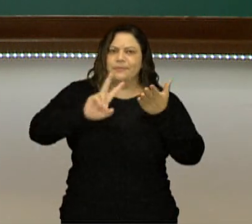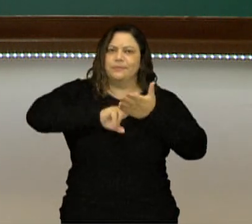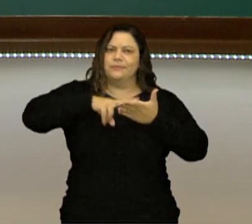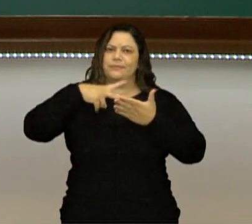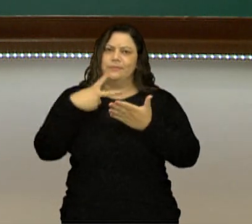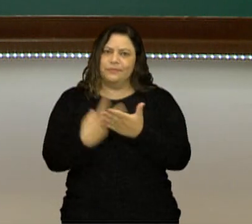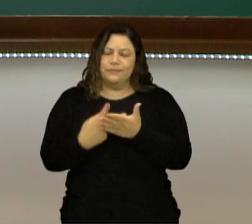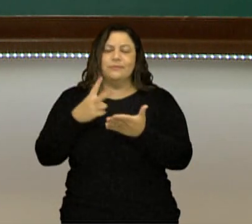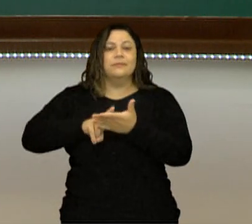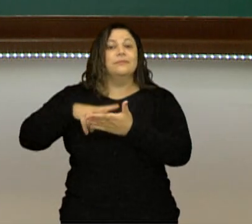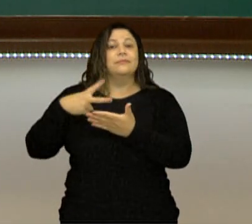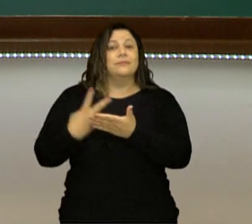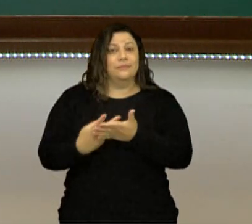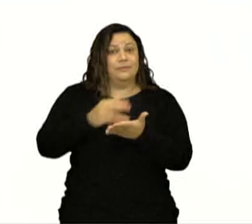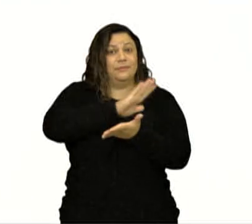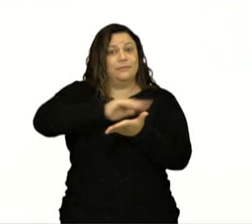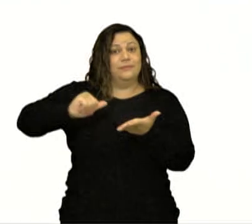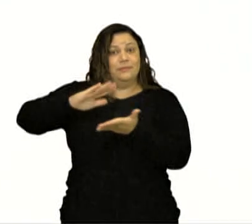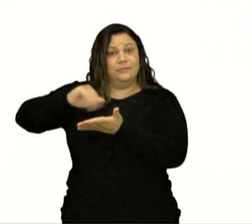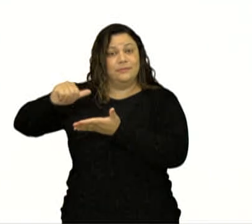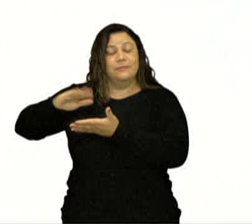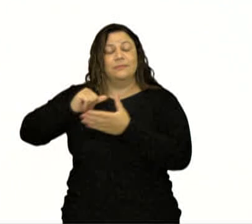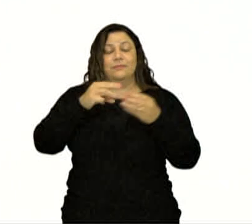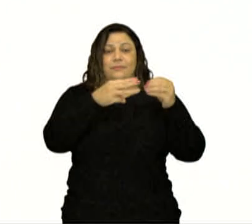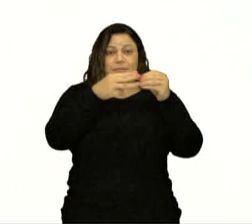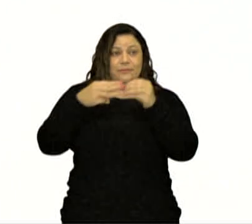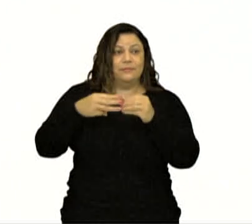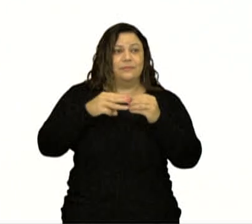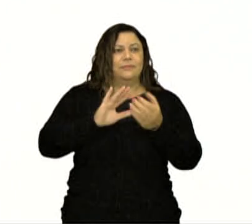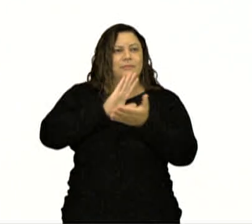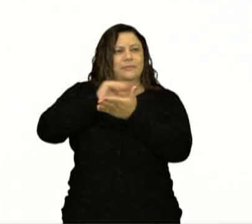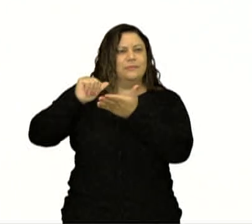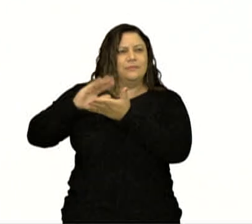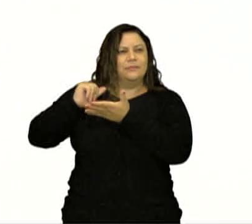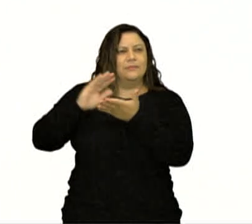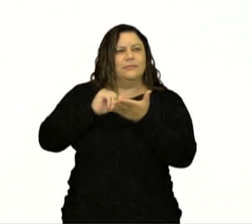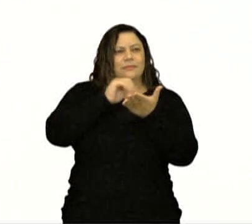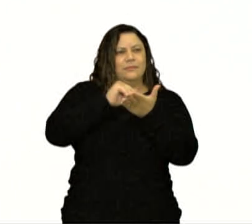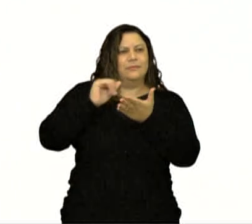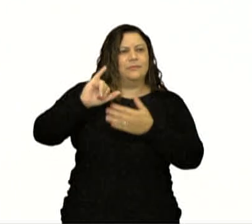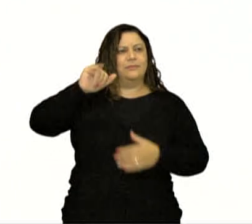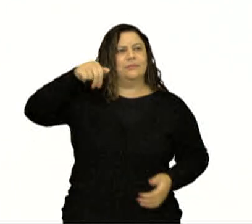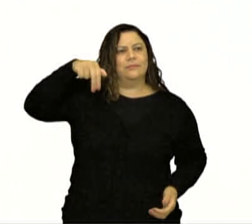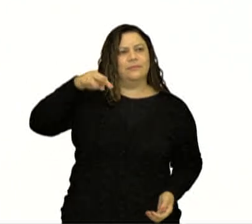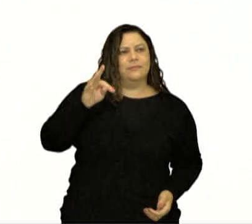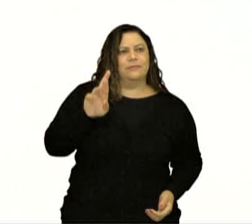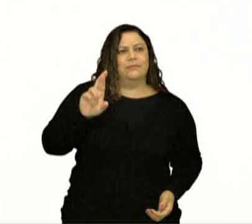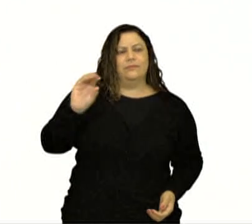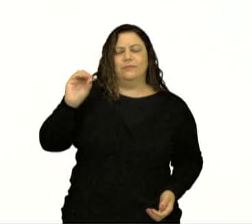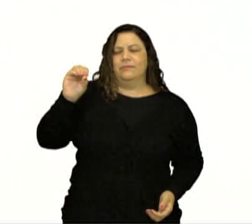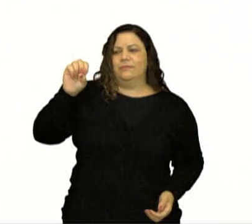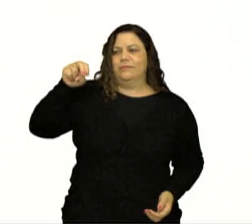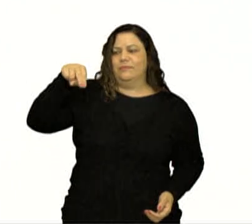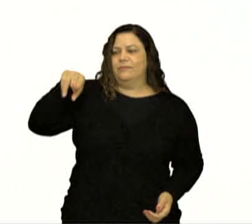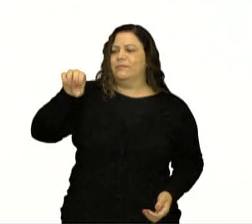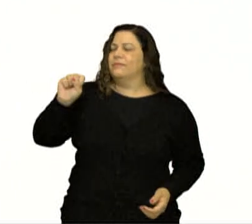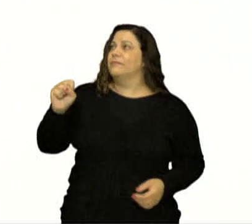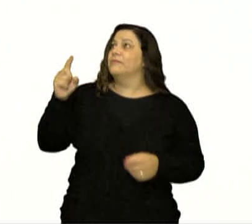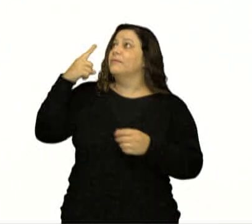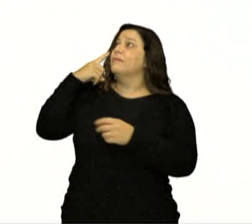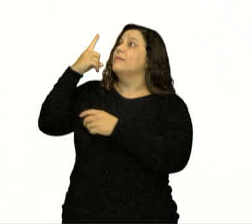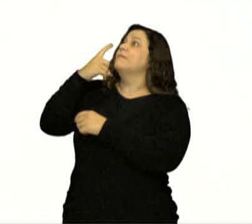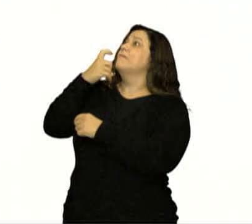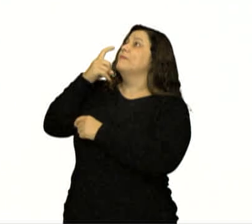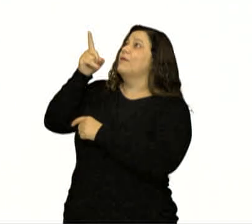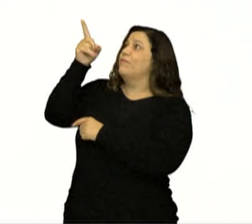tem seções que são removidas das células chamadas introns, que estaria aqui em verde no nosso esqueminha ali. Então são removidos